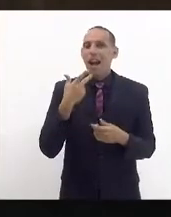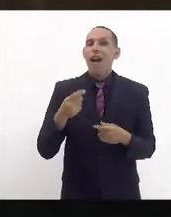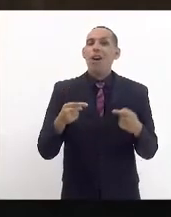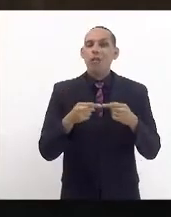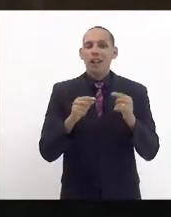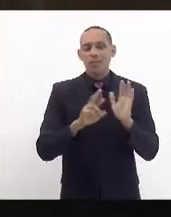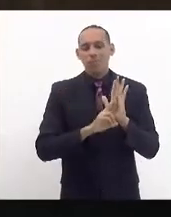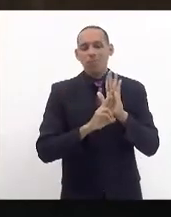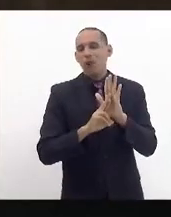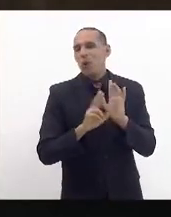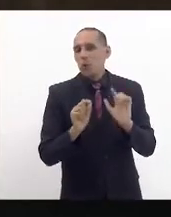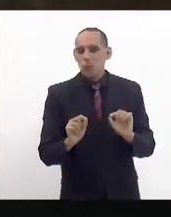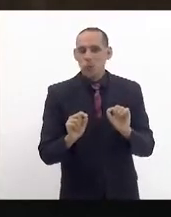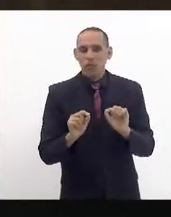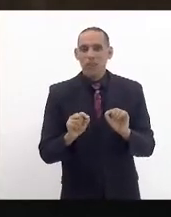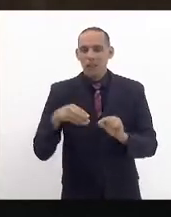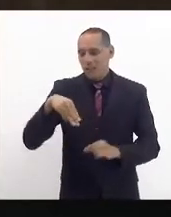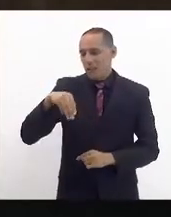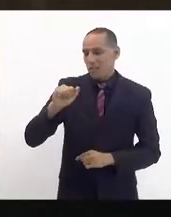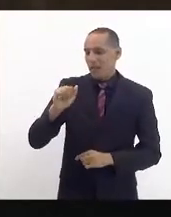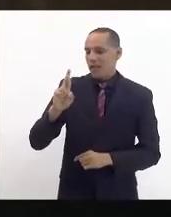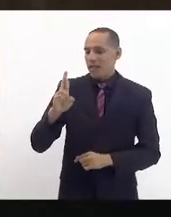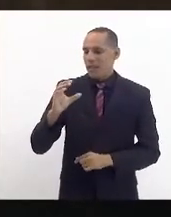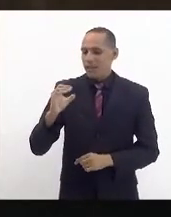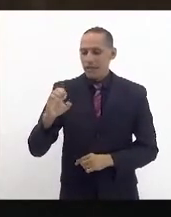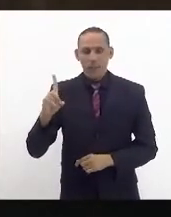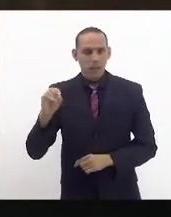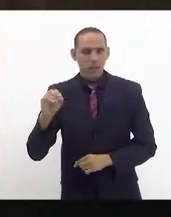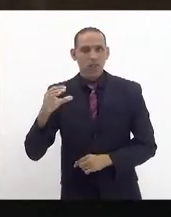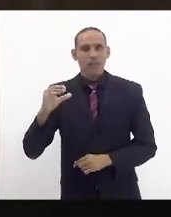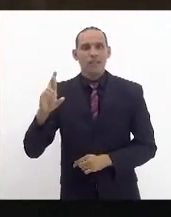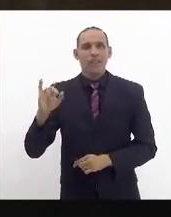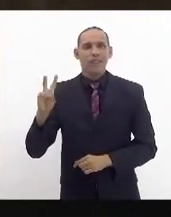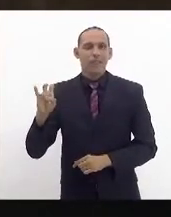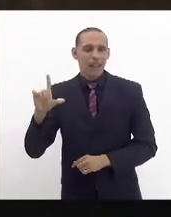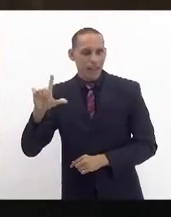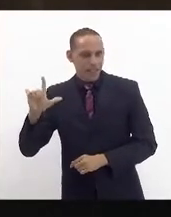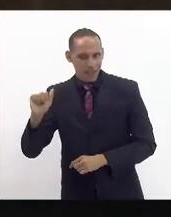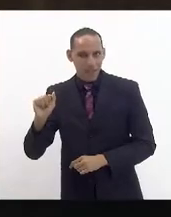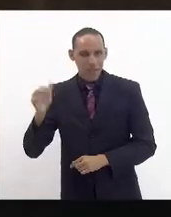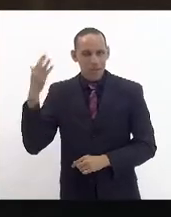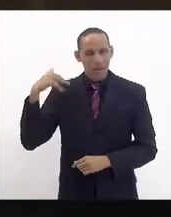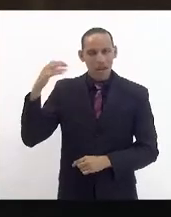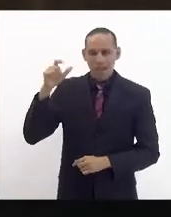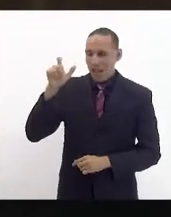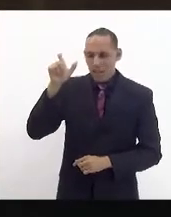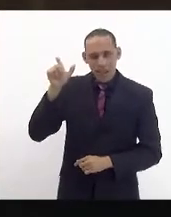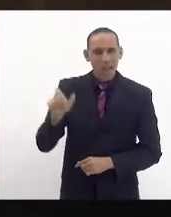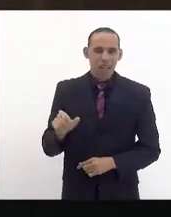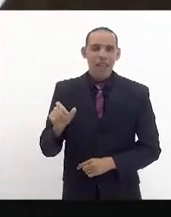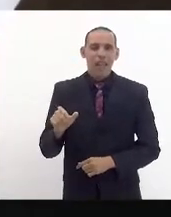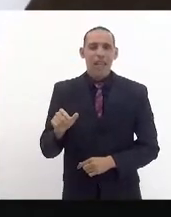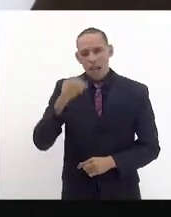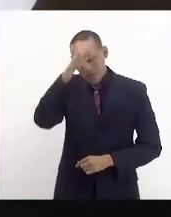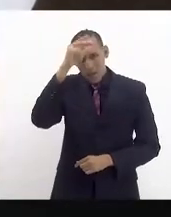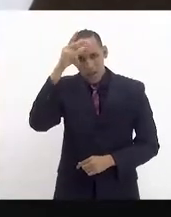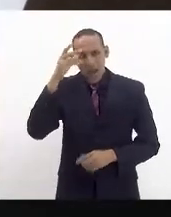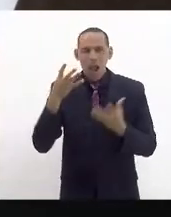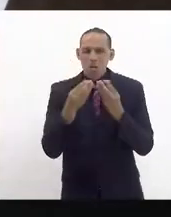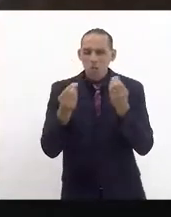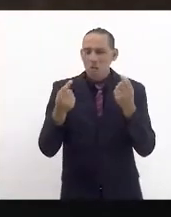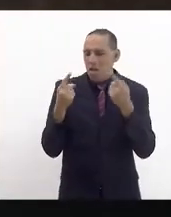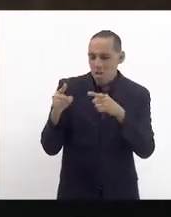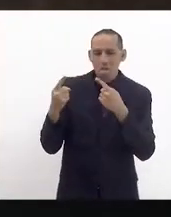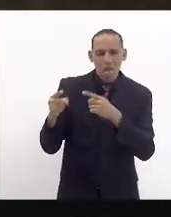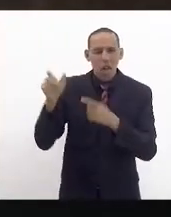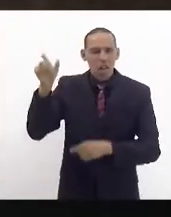referência ao Marcelo Crivella, quando foi prefeito, deputado Anderson, que foi tão criticado e disseram que ele